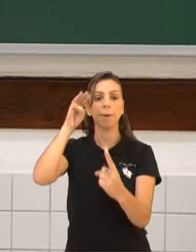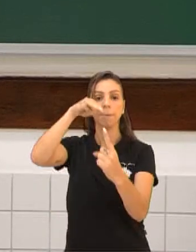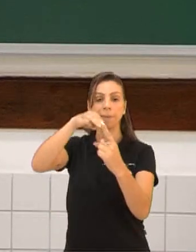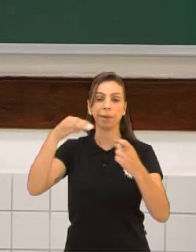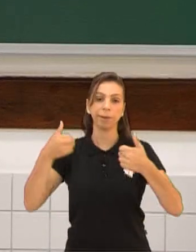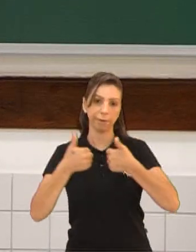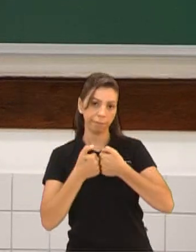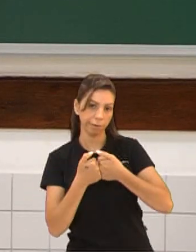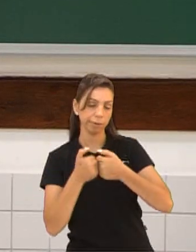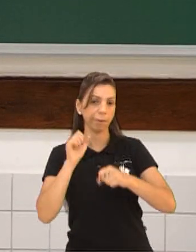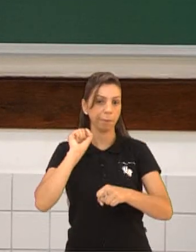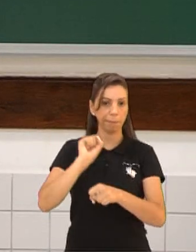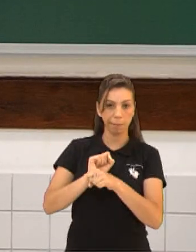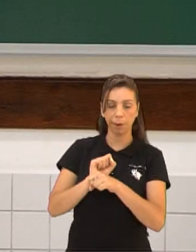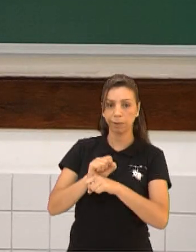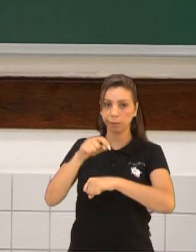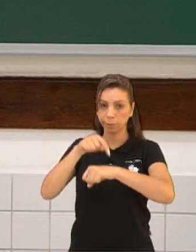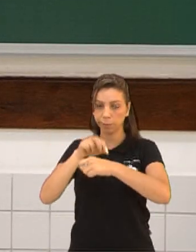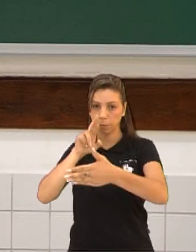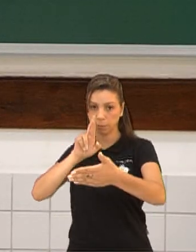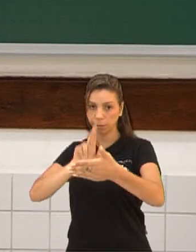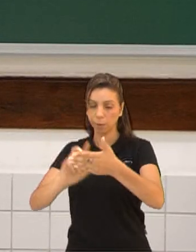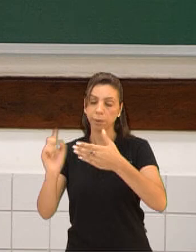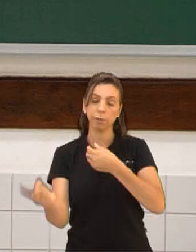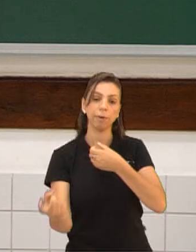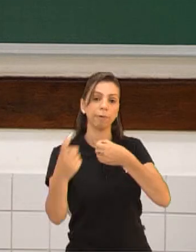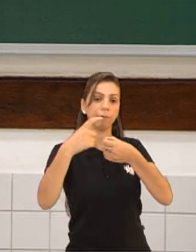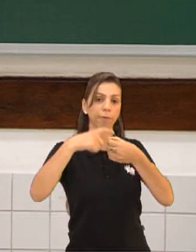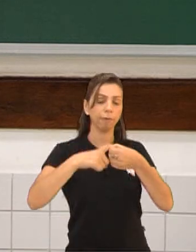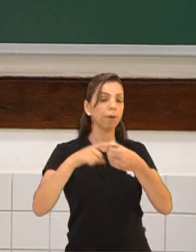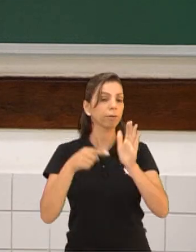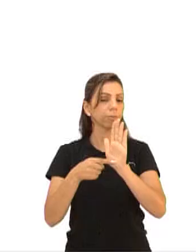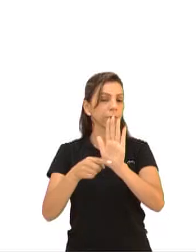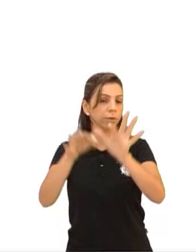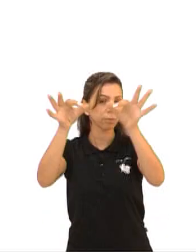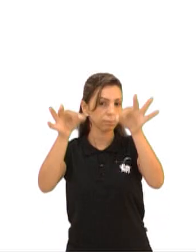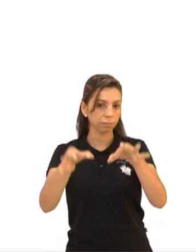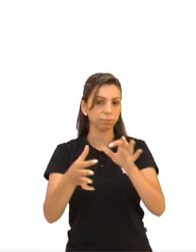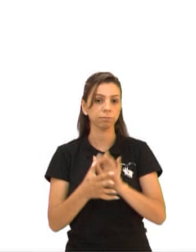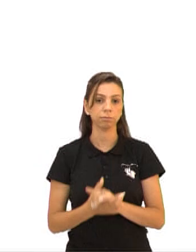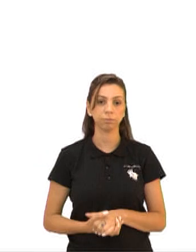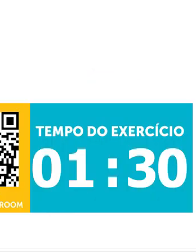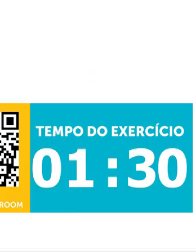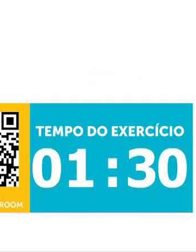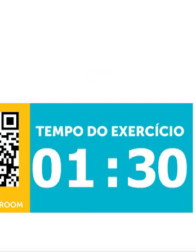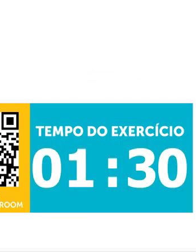alguns minutinhos, responda essa questão, que daqui a pouco eu volto e mostro qual é a correta.